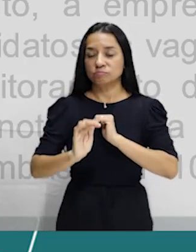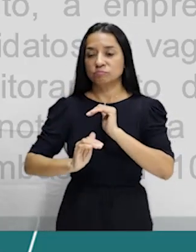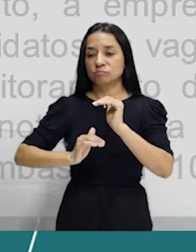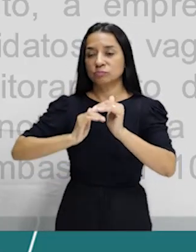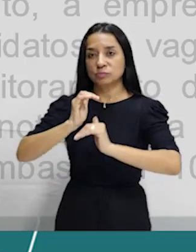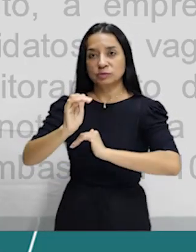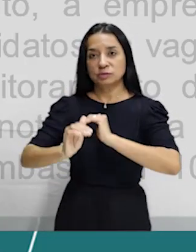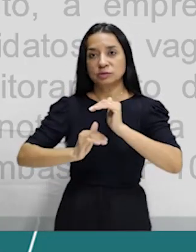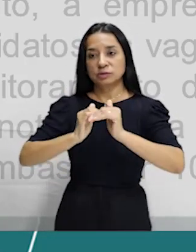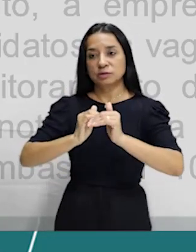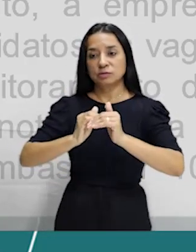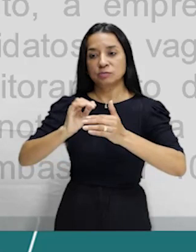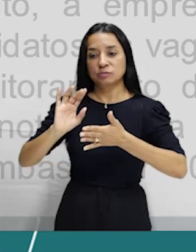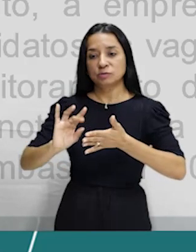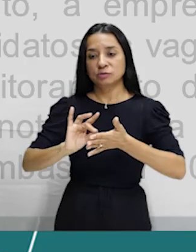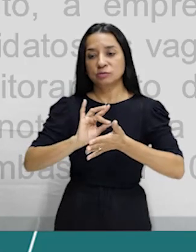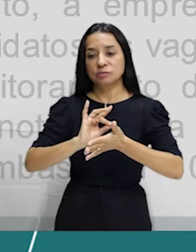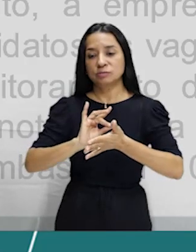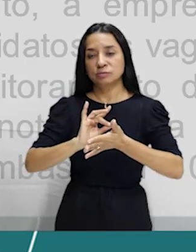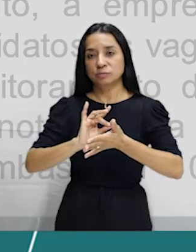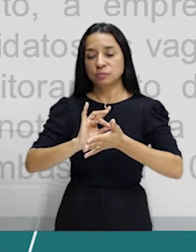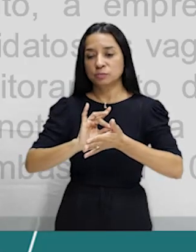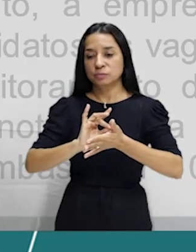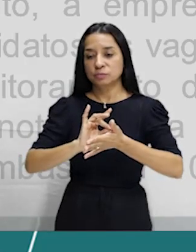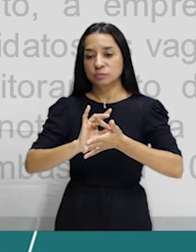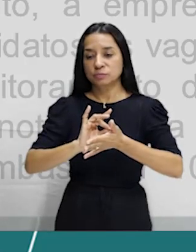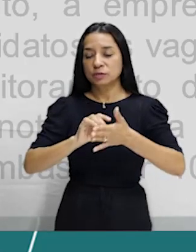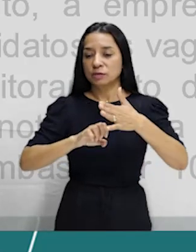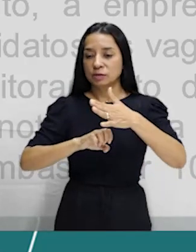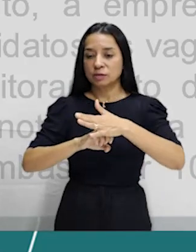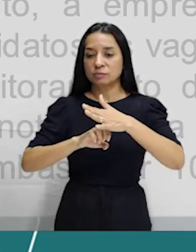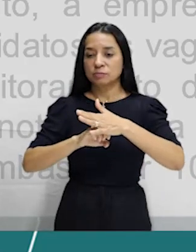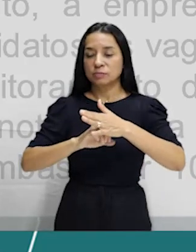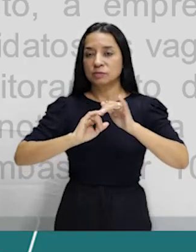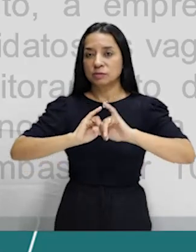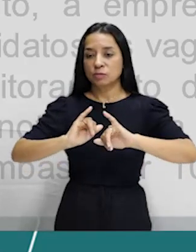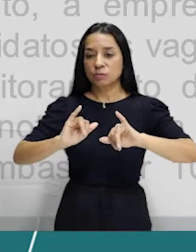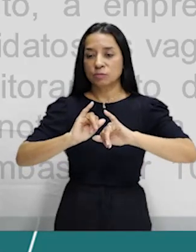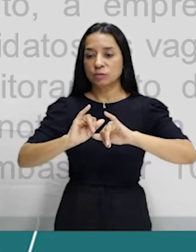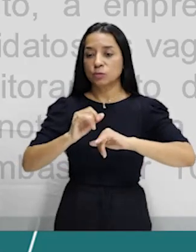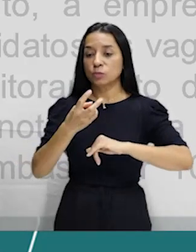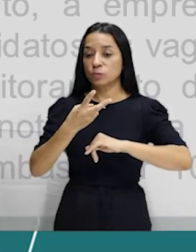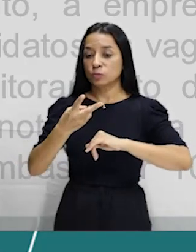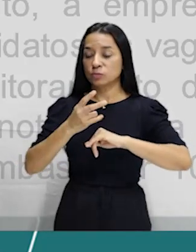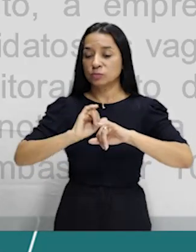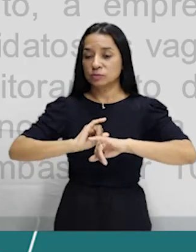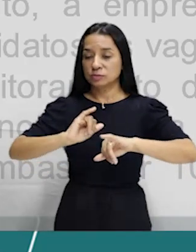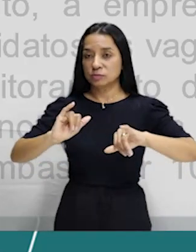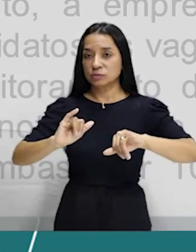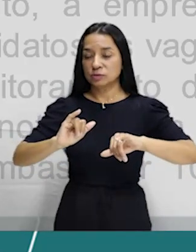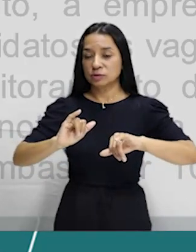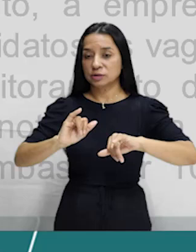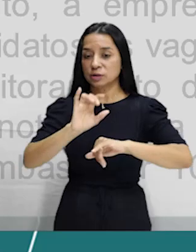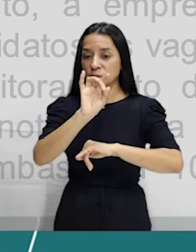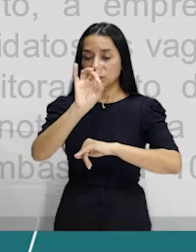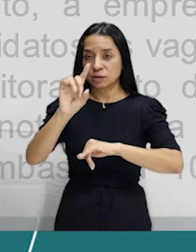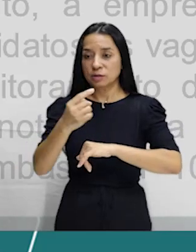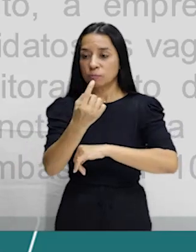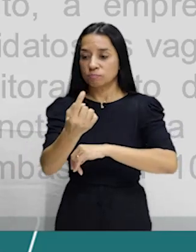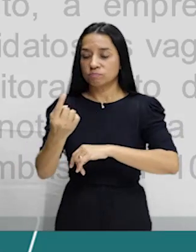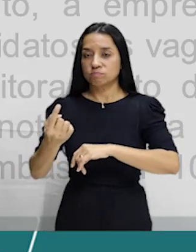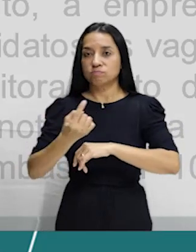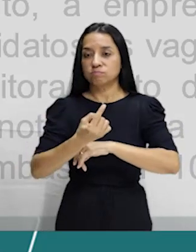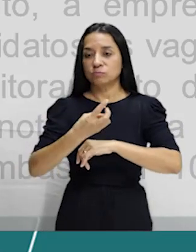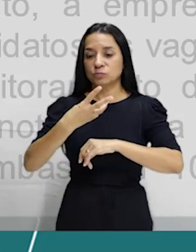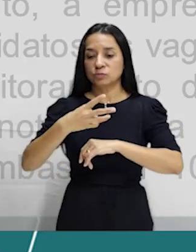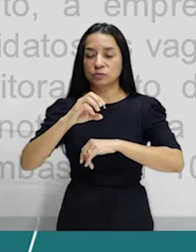de recrutamento, a empresa compartilhou 2 notícias com cada um dos 300 candidatos